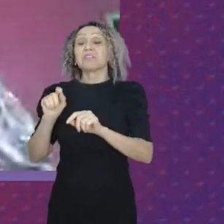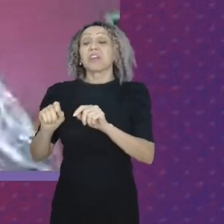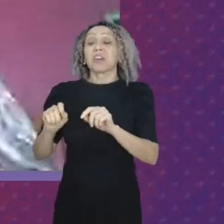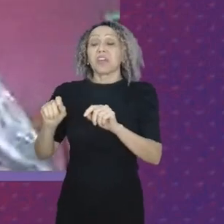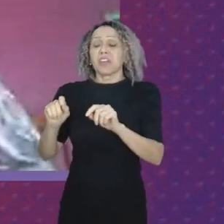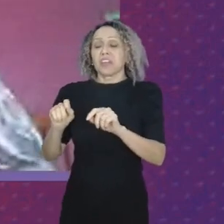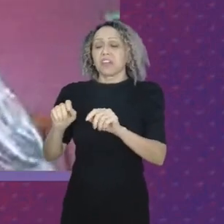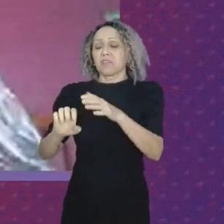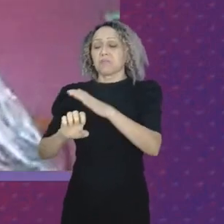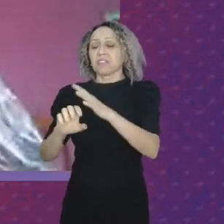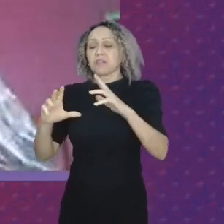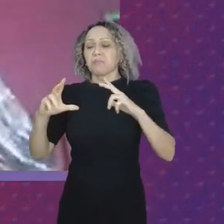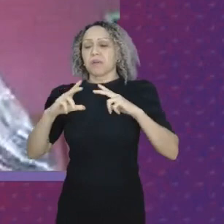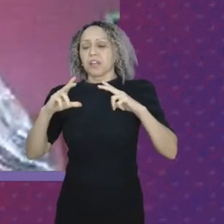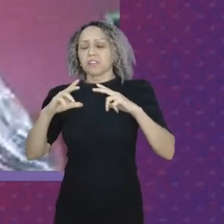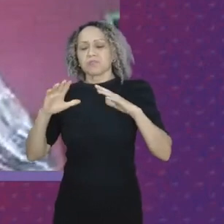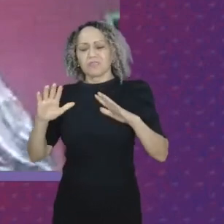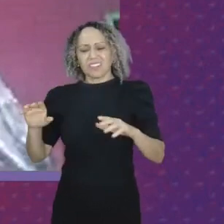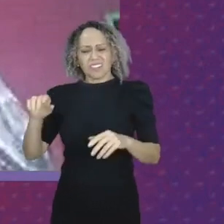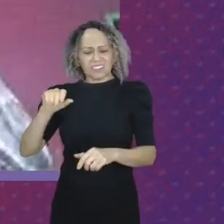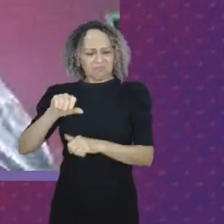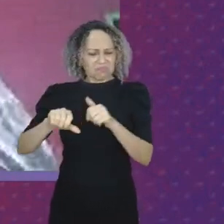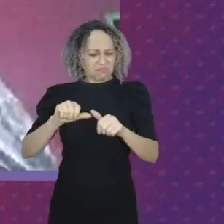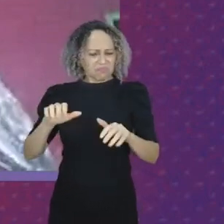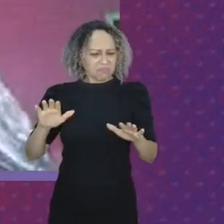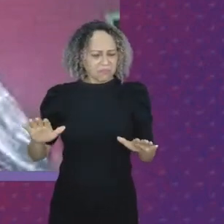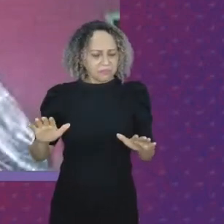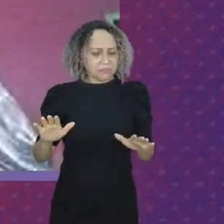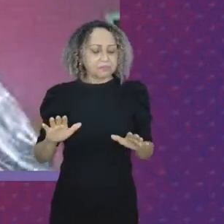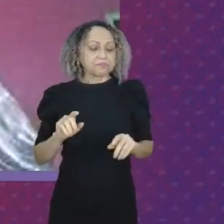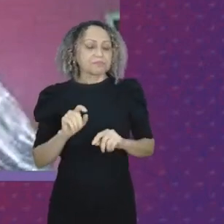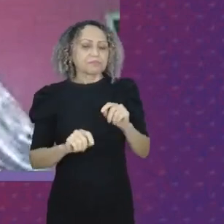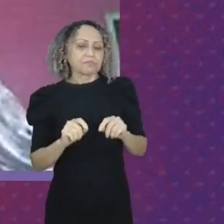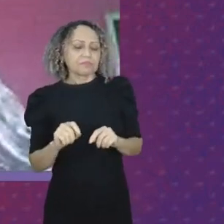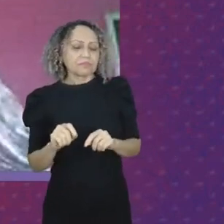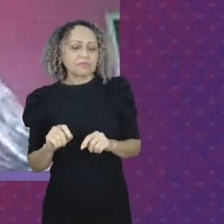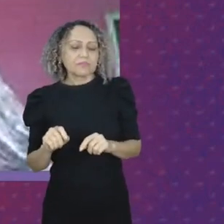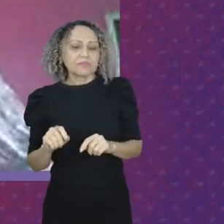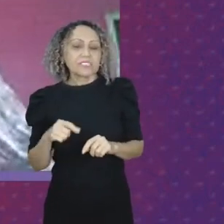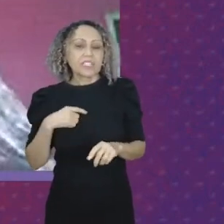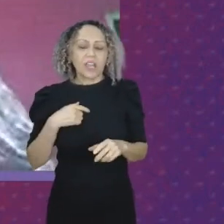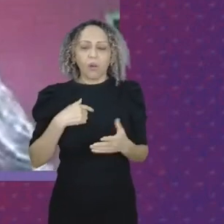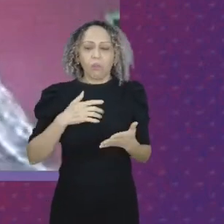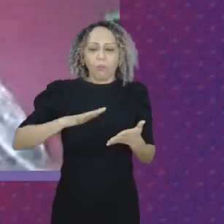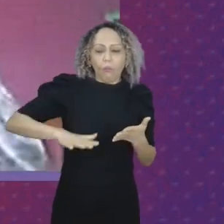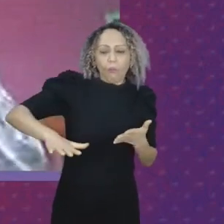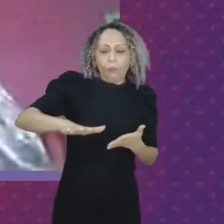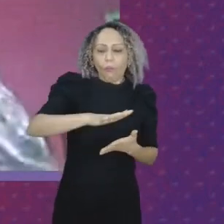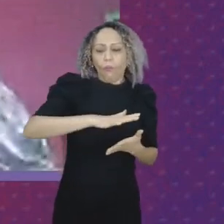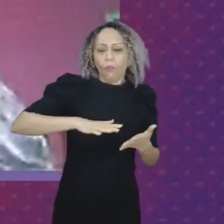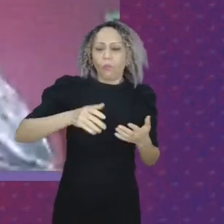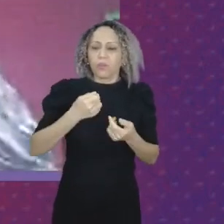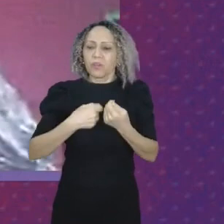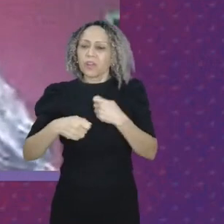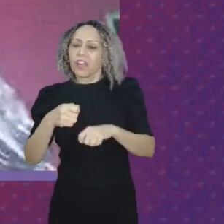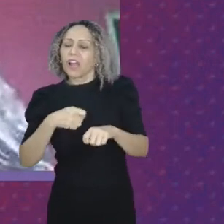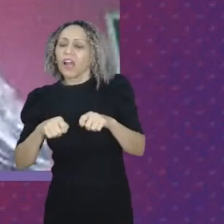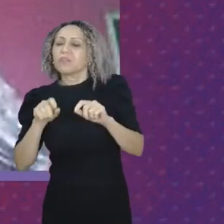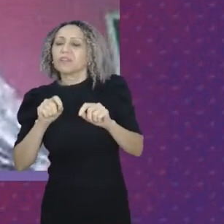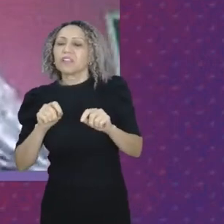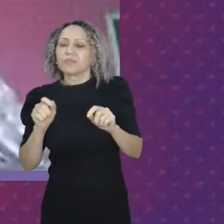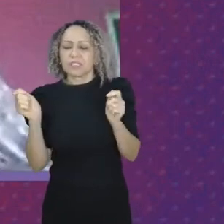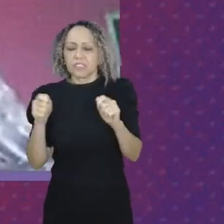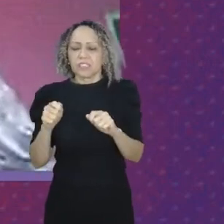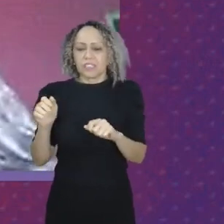aí nesse discurso neoliberal, de que o mercado ele pode criar dispositivos